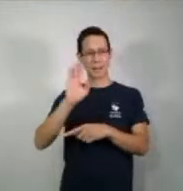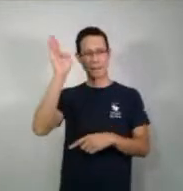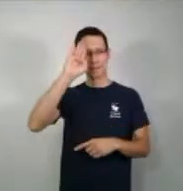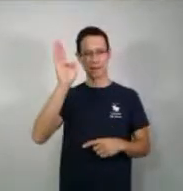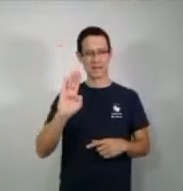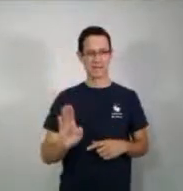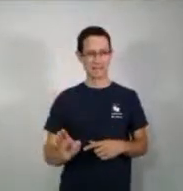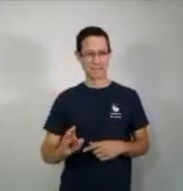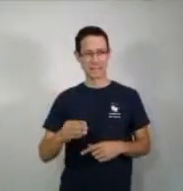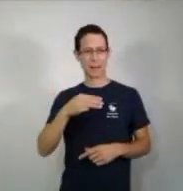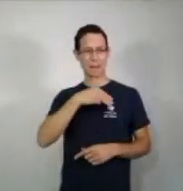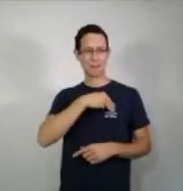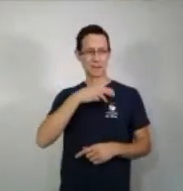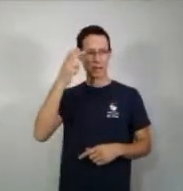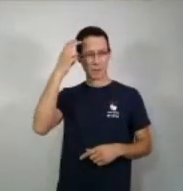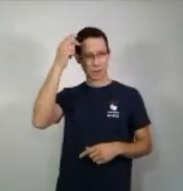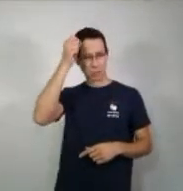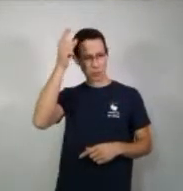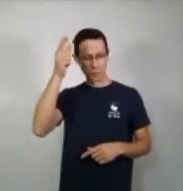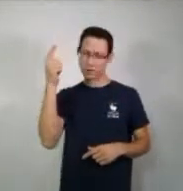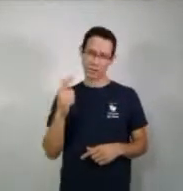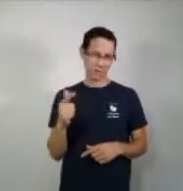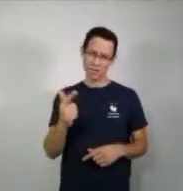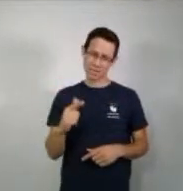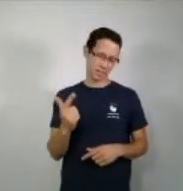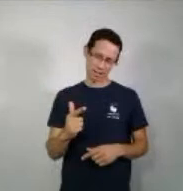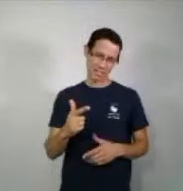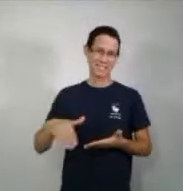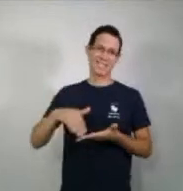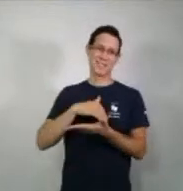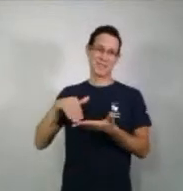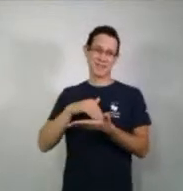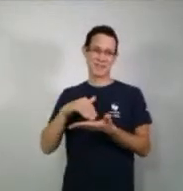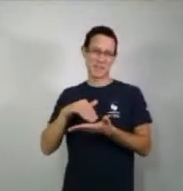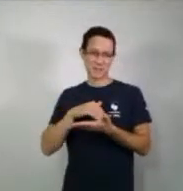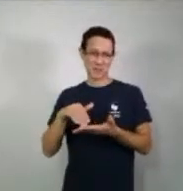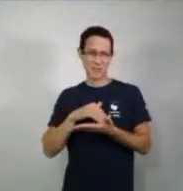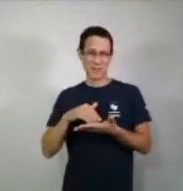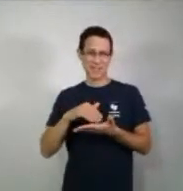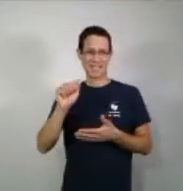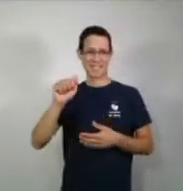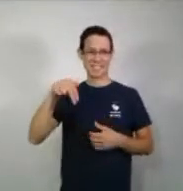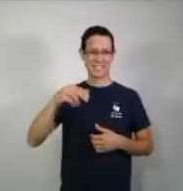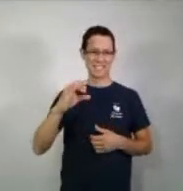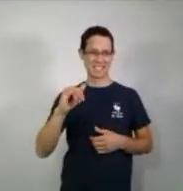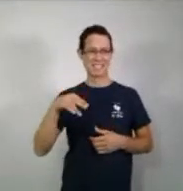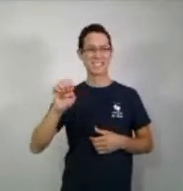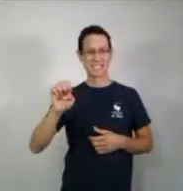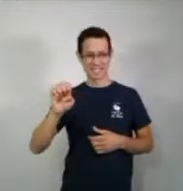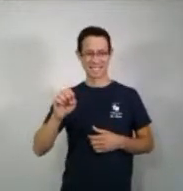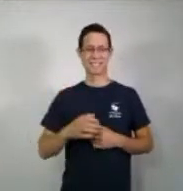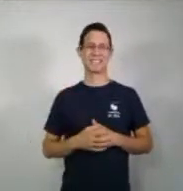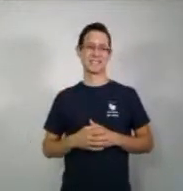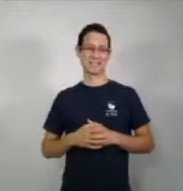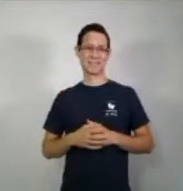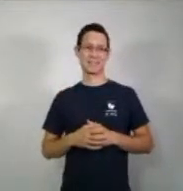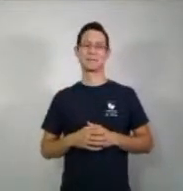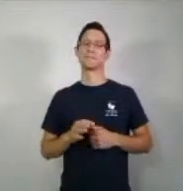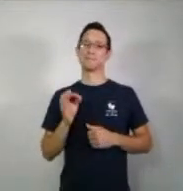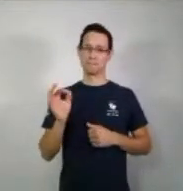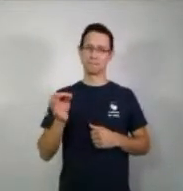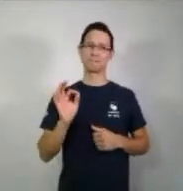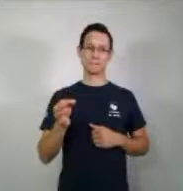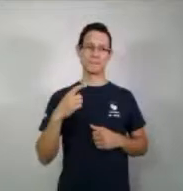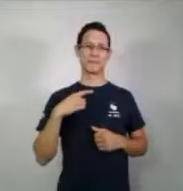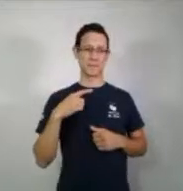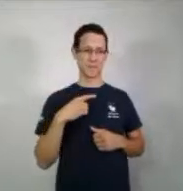Cultura, que não existe mais, a Secretaria da Cultura, Ancine. É exatamente essa situação que precisa